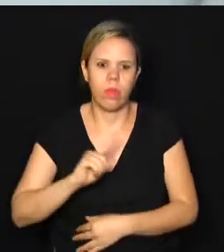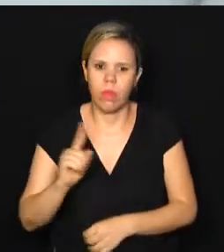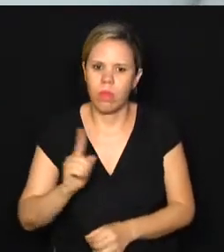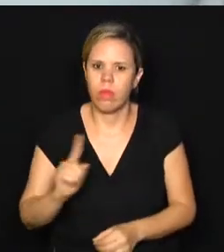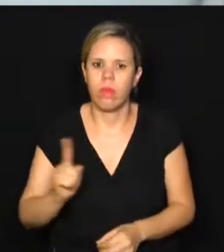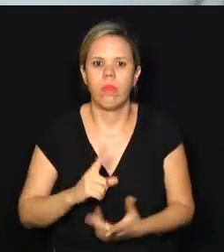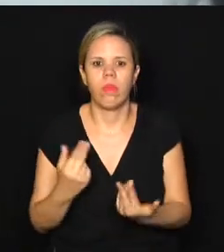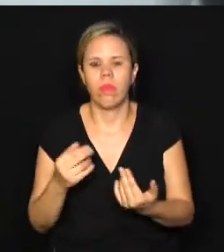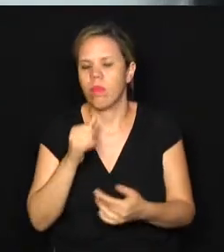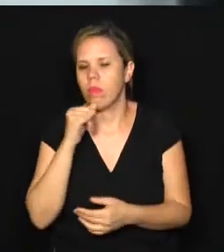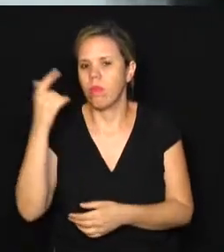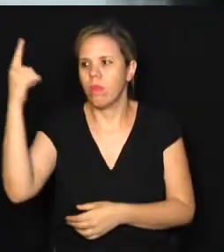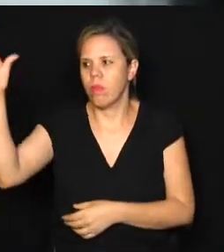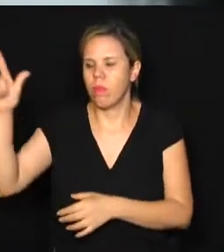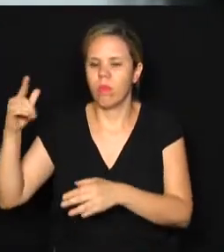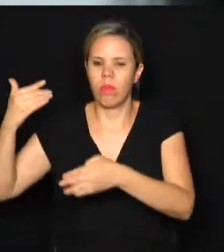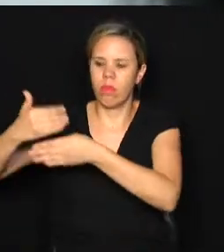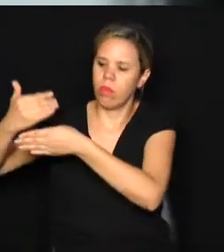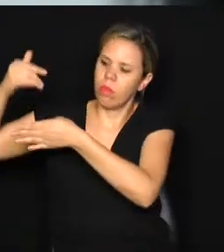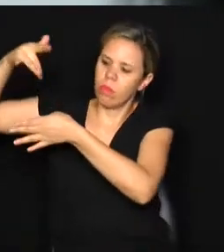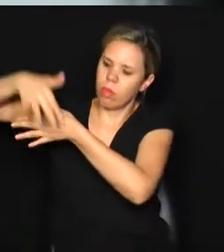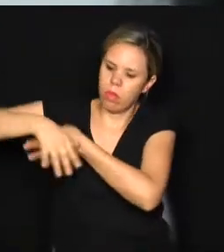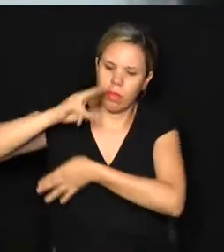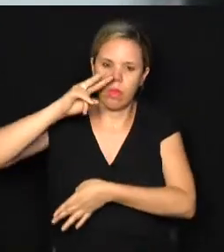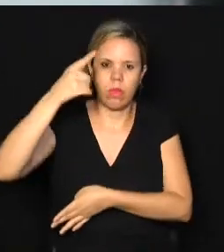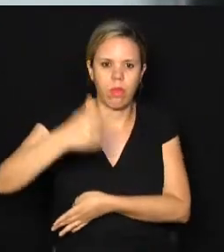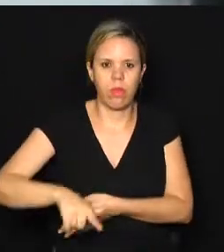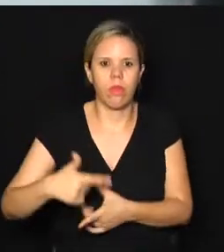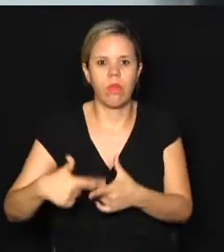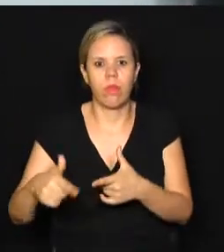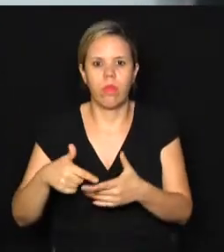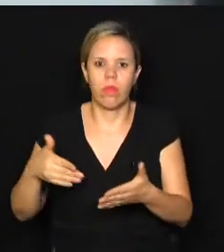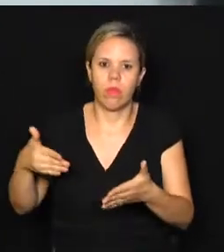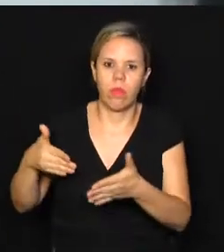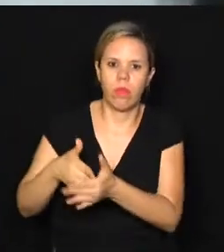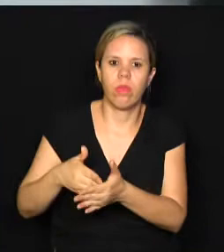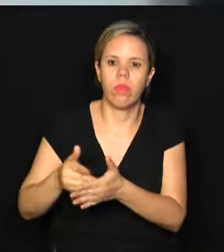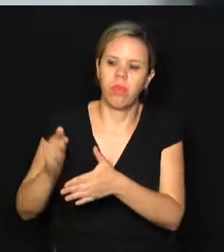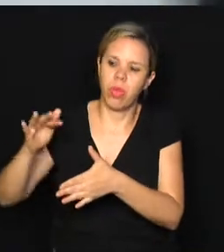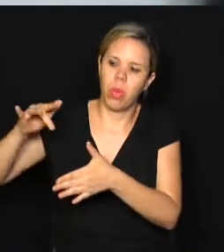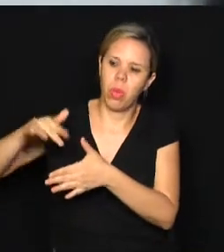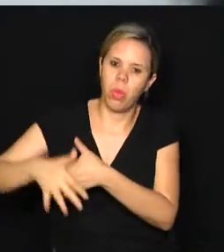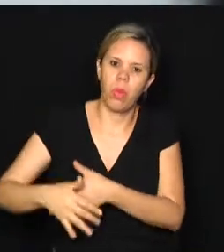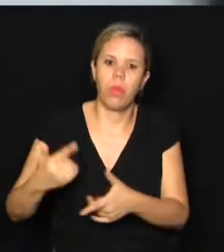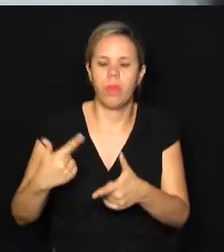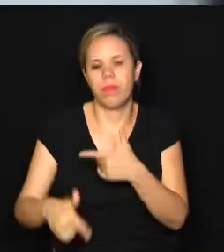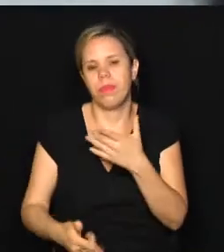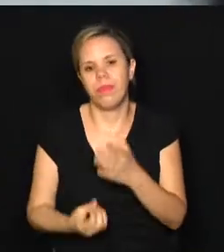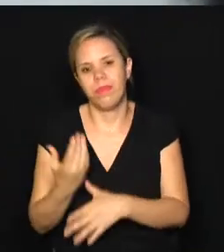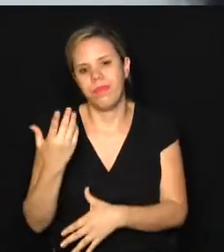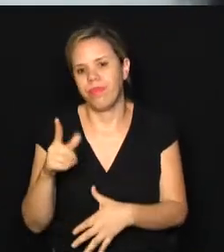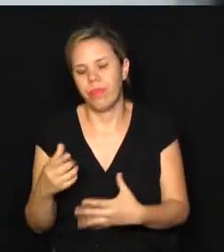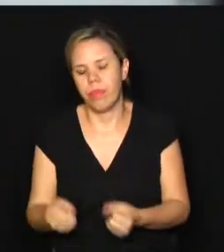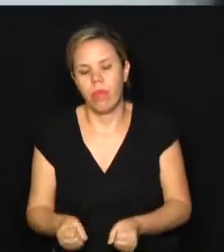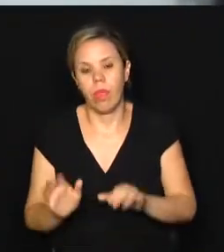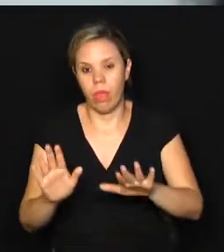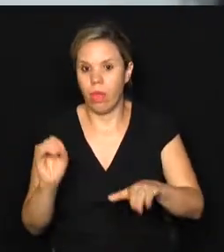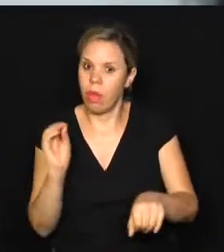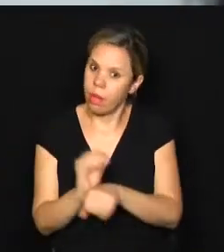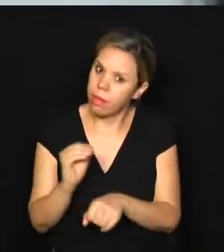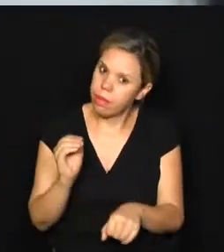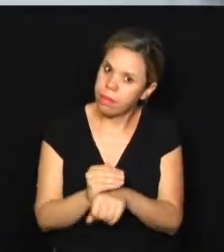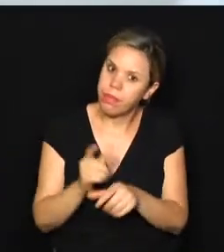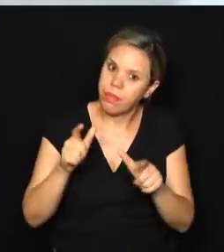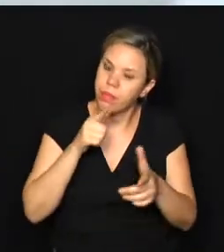igual Cantareira, é igual as outras represas que a gente já está vendo de novo, os limites abaixo do permitido e no limite do aceitável. Então, se a gente não cuidar das nossas